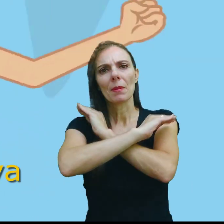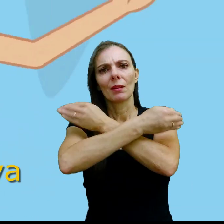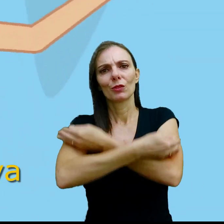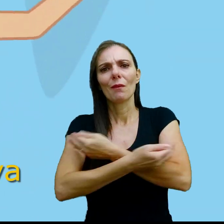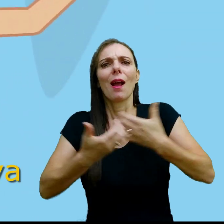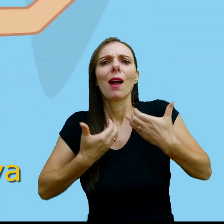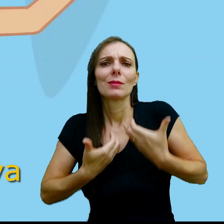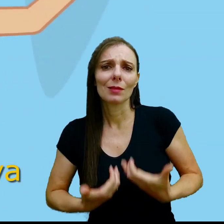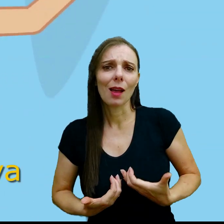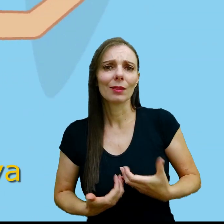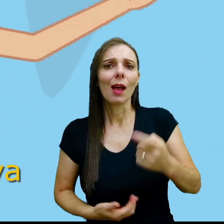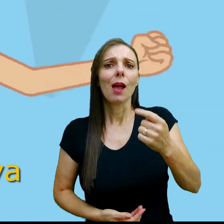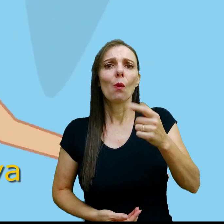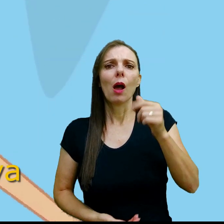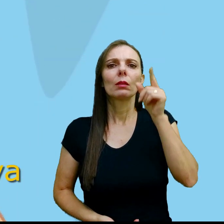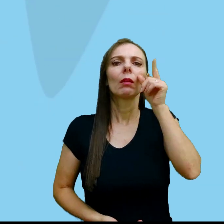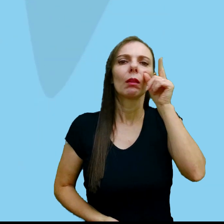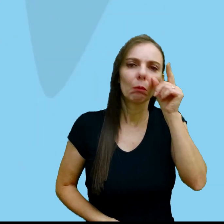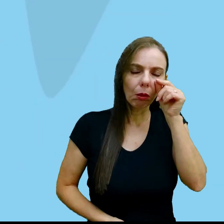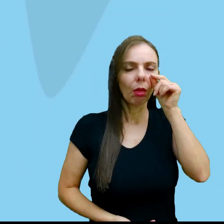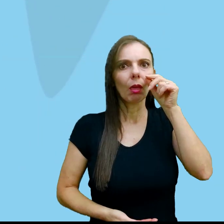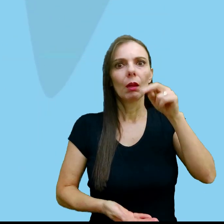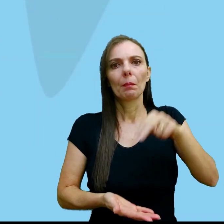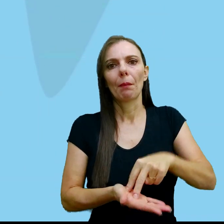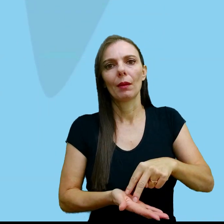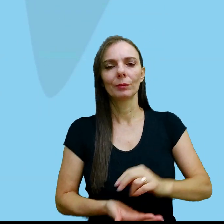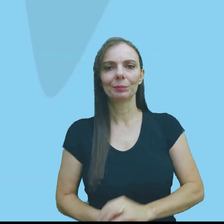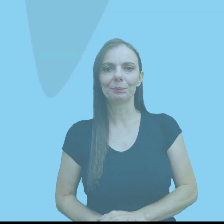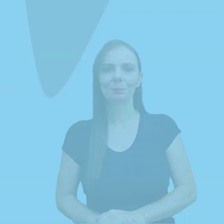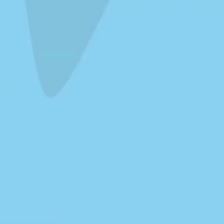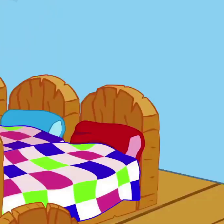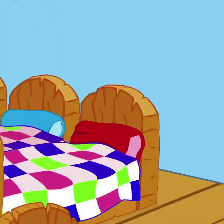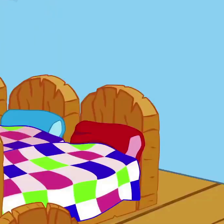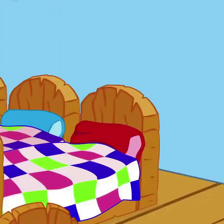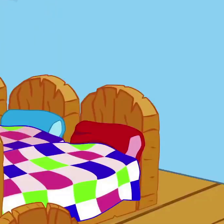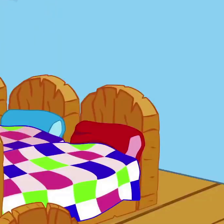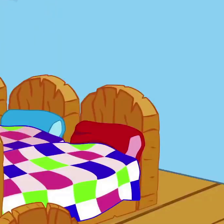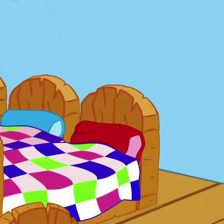Mas Branca de Neve estava tão cansada que quase dormiu em pé.